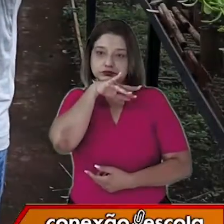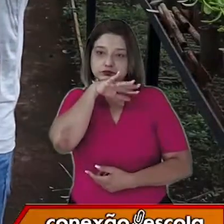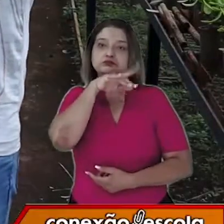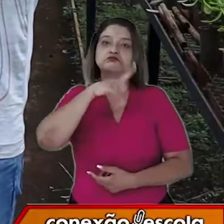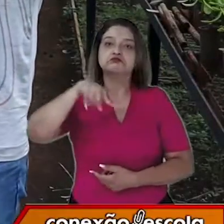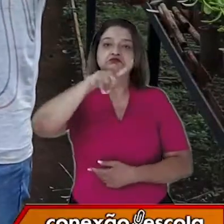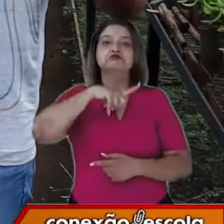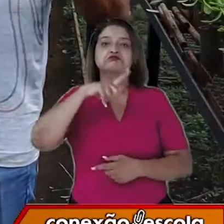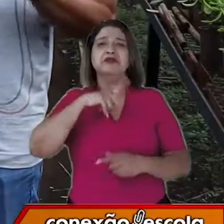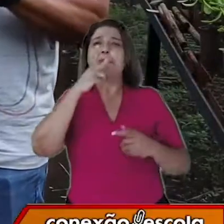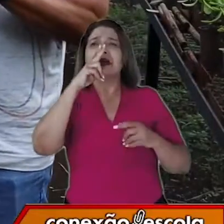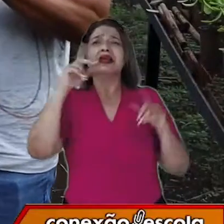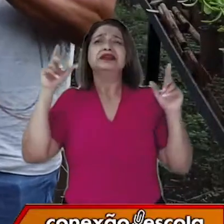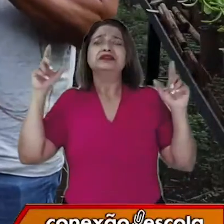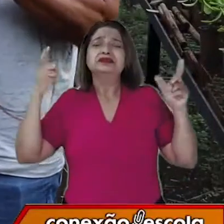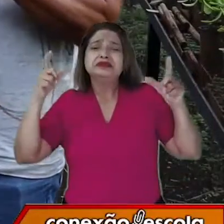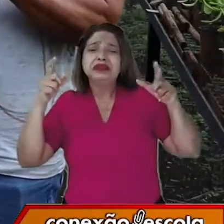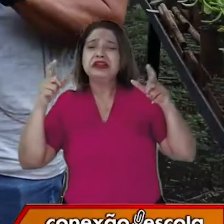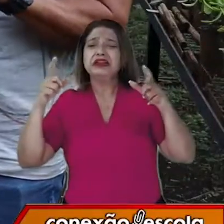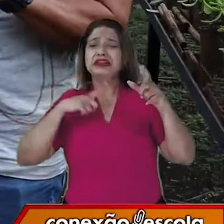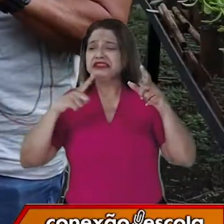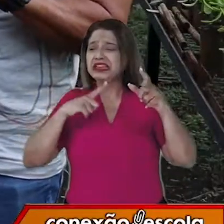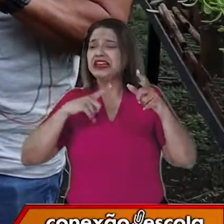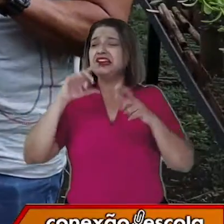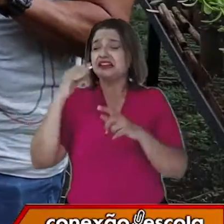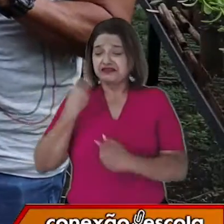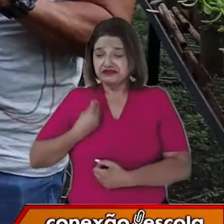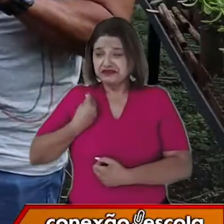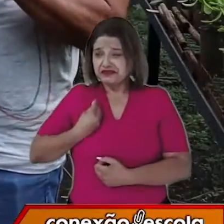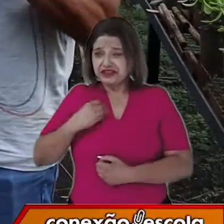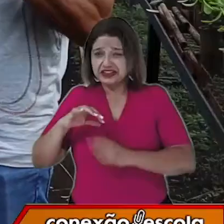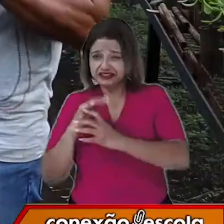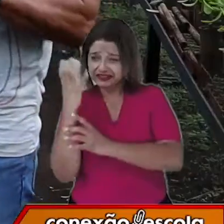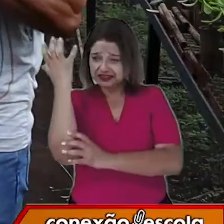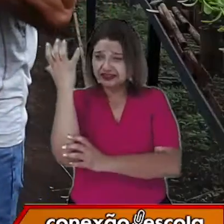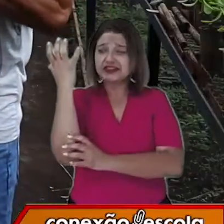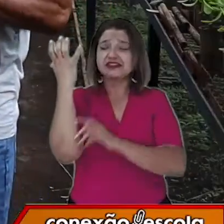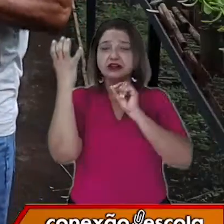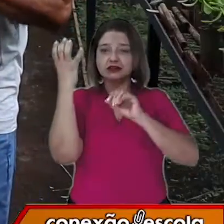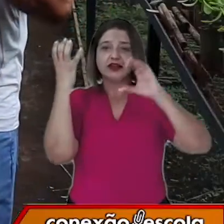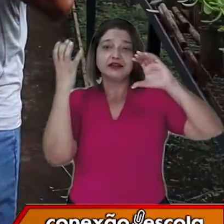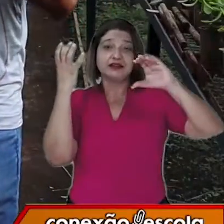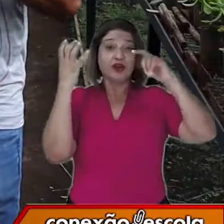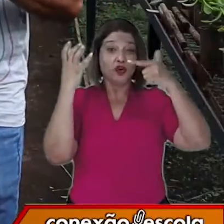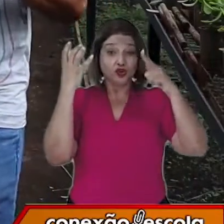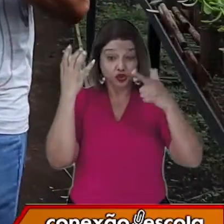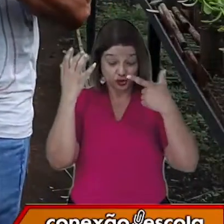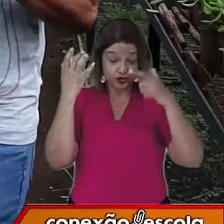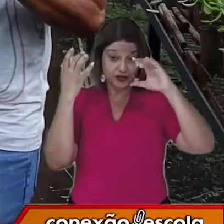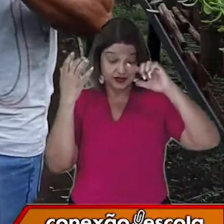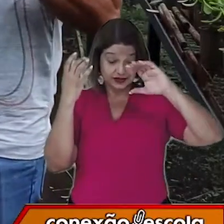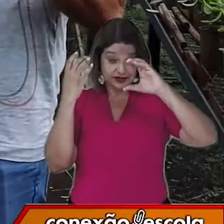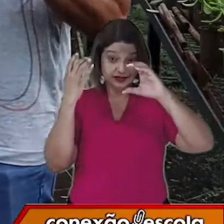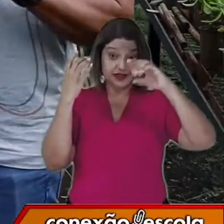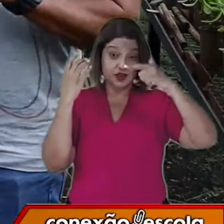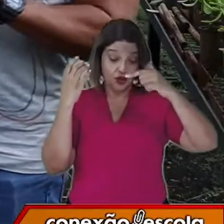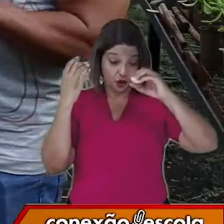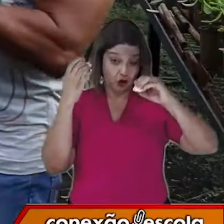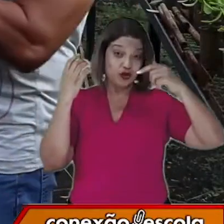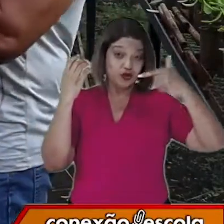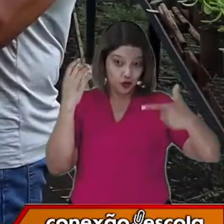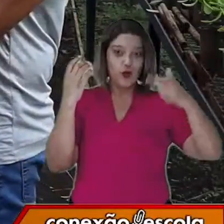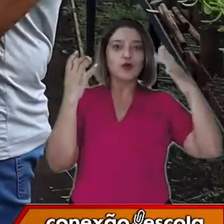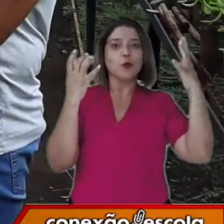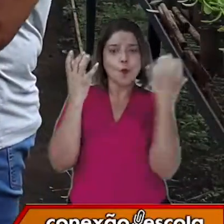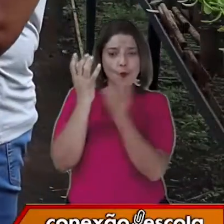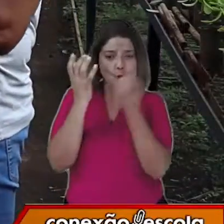então, vai diminuindo, vai criando, né, uma condição climática muito boa. Então, por isso que a árvore é muito importante. E o